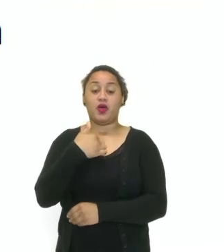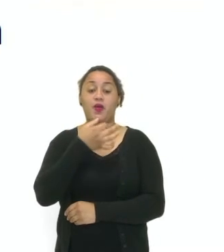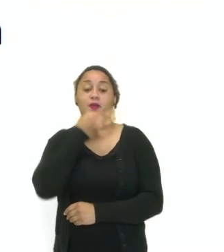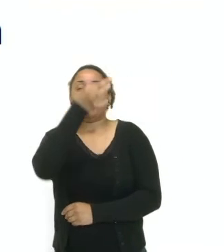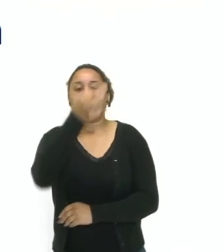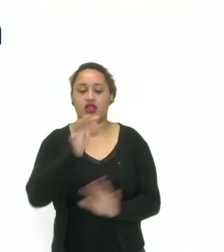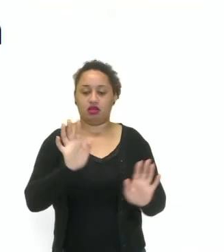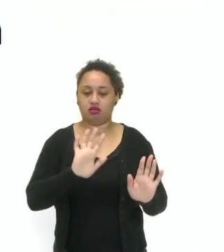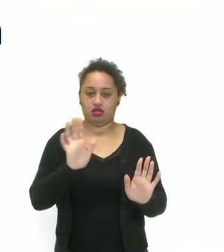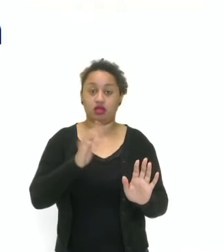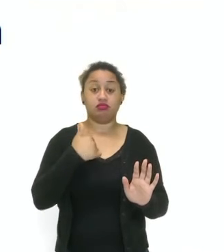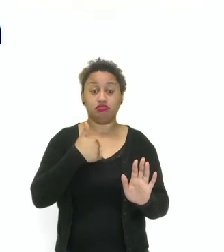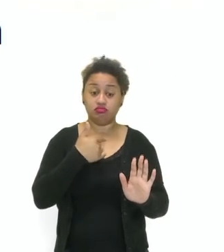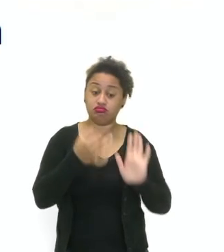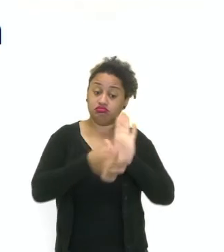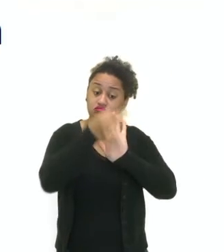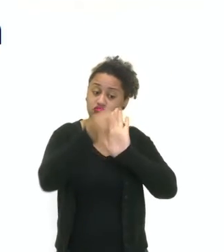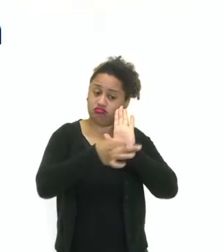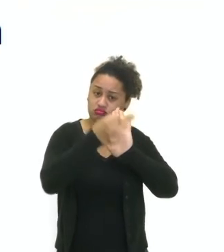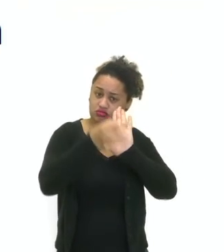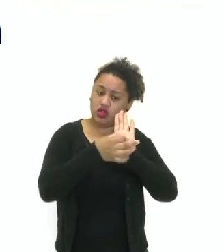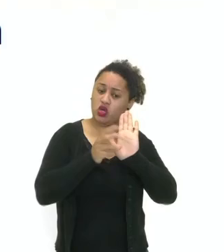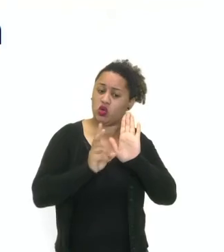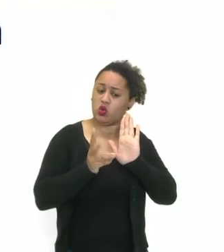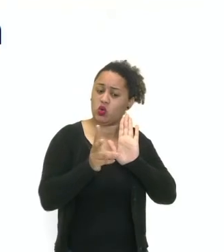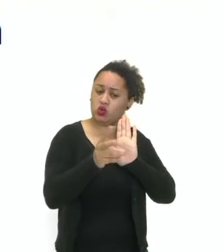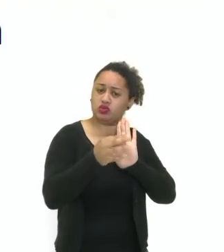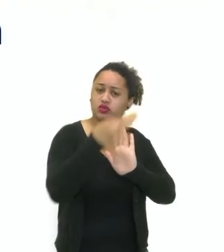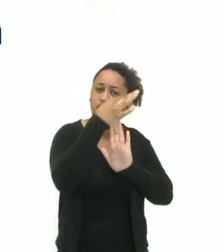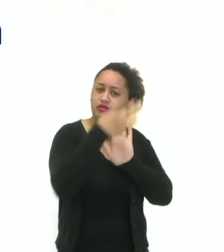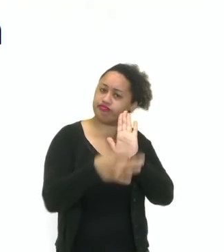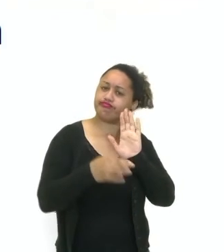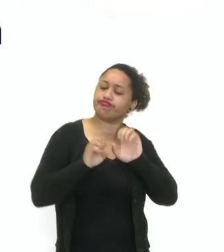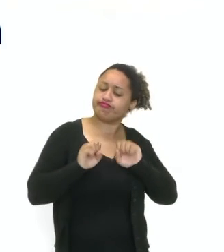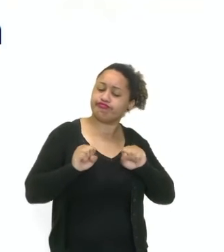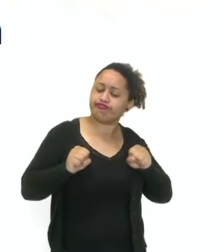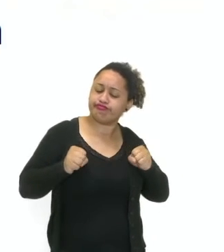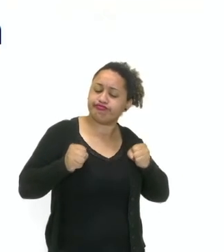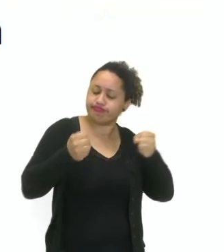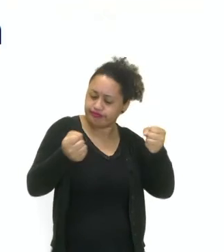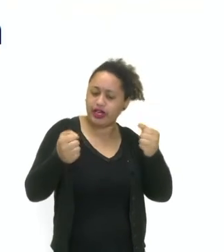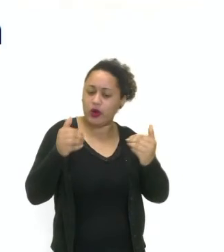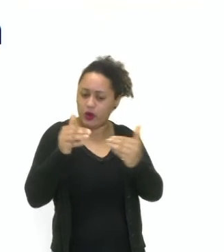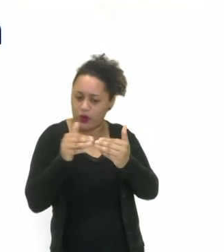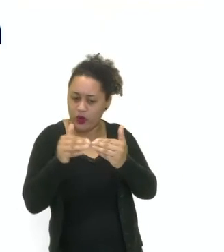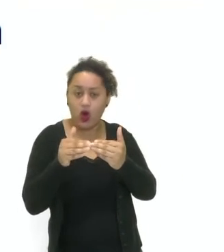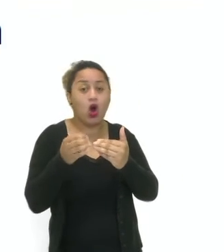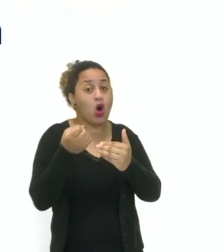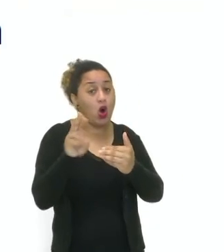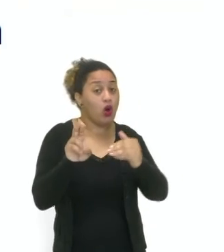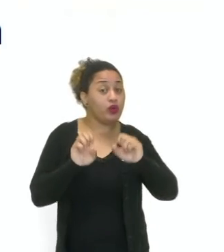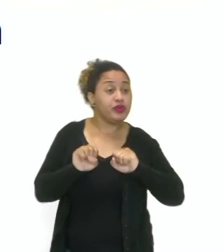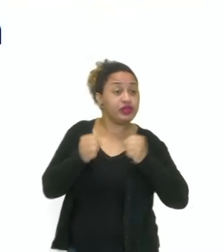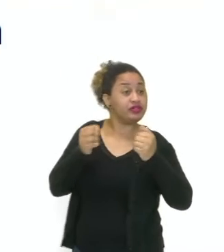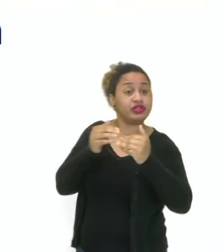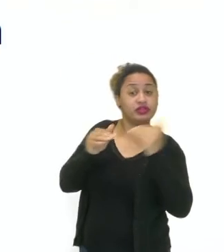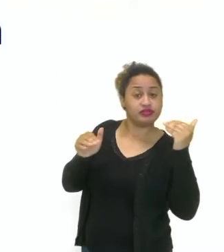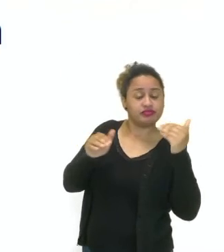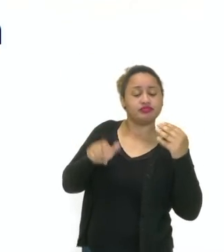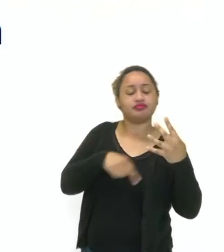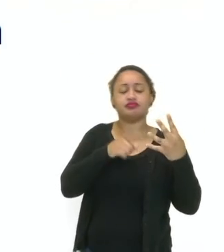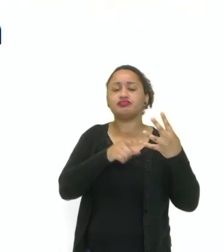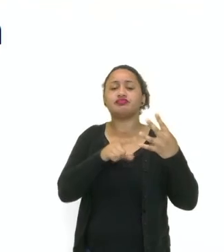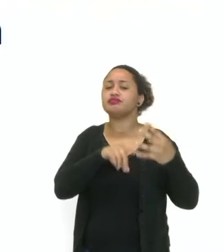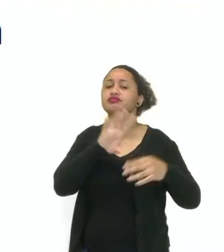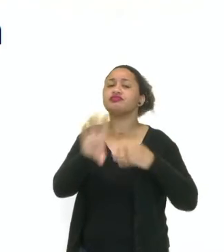né? Vai lembrar aqui que você tem que sustentá-la, ou seja, defendê-la com bons argumentos. E o que a gente faz na